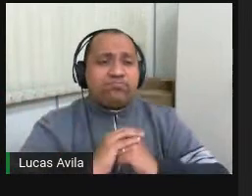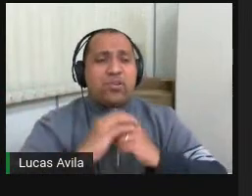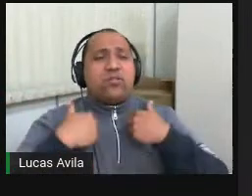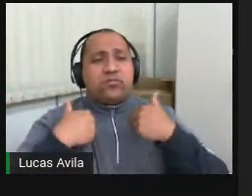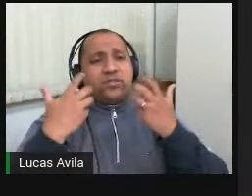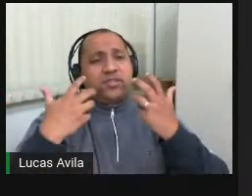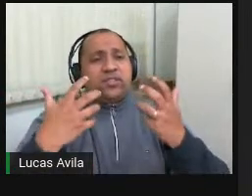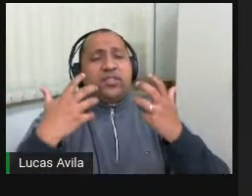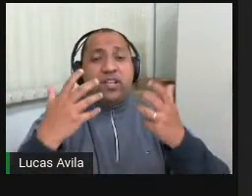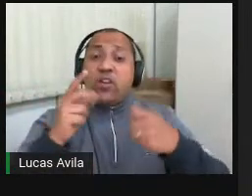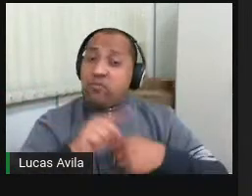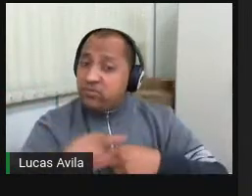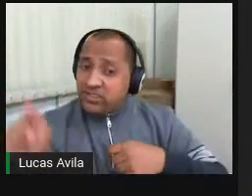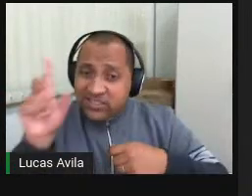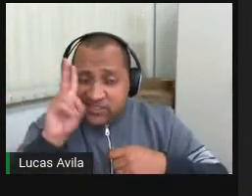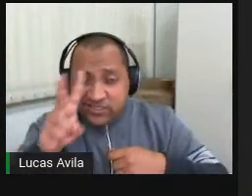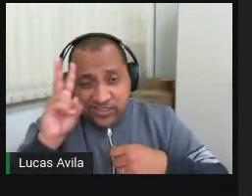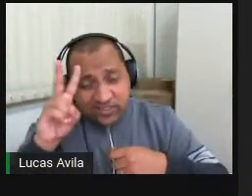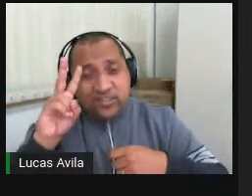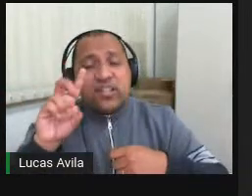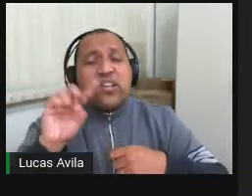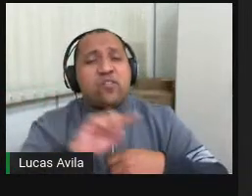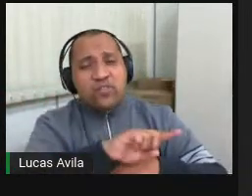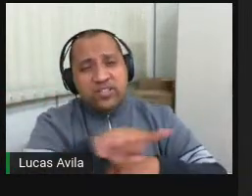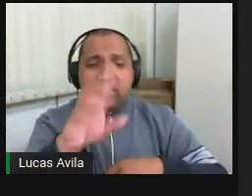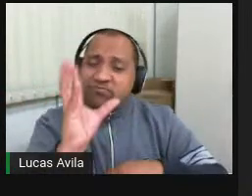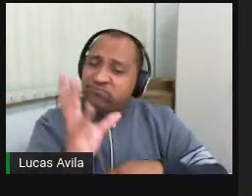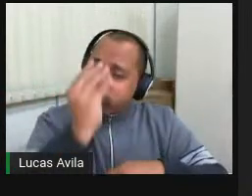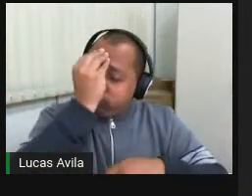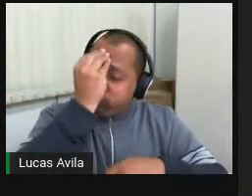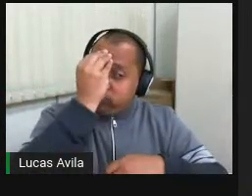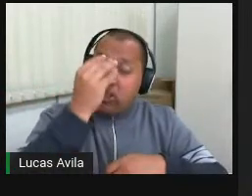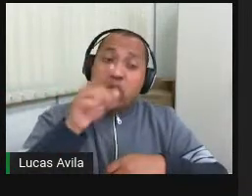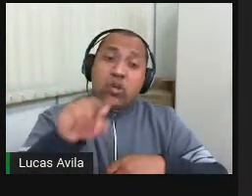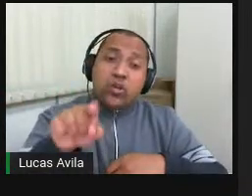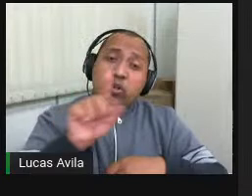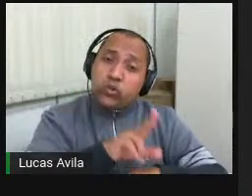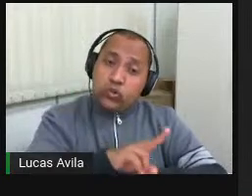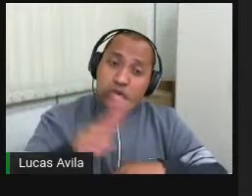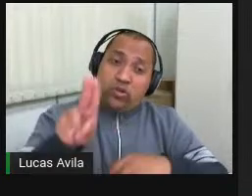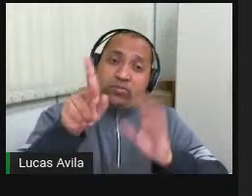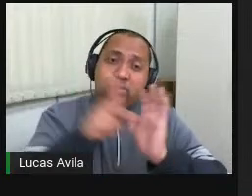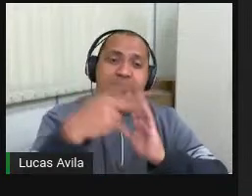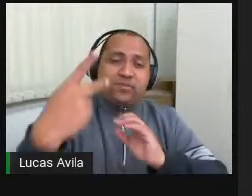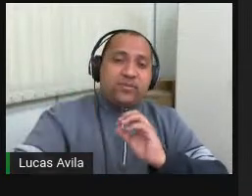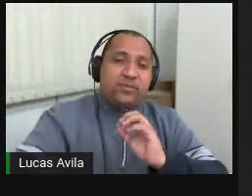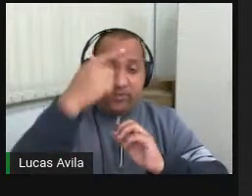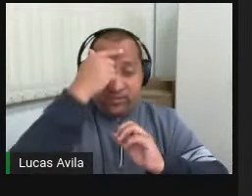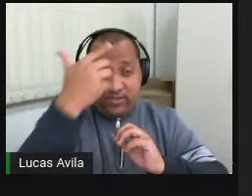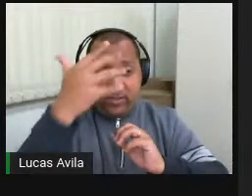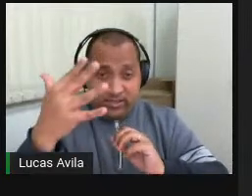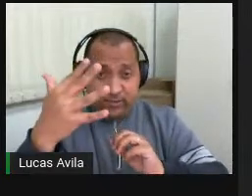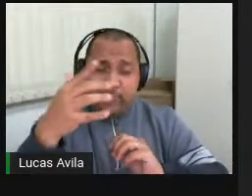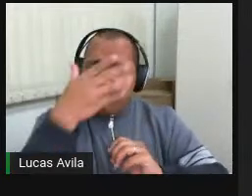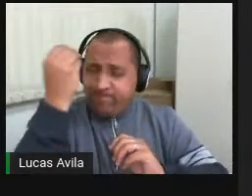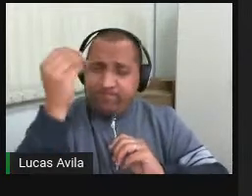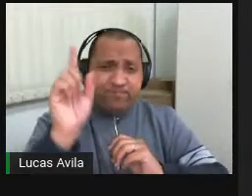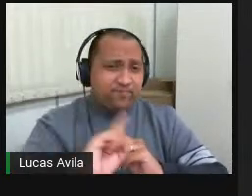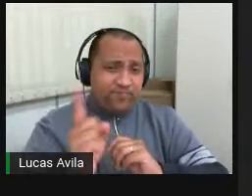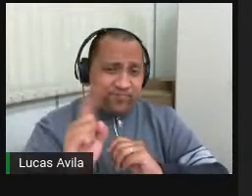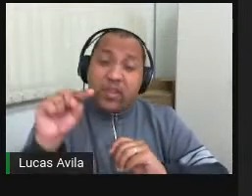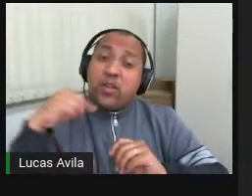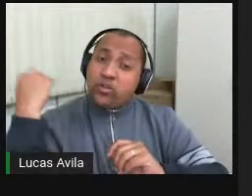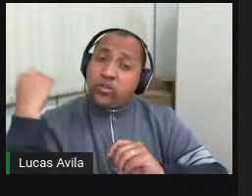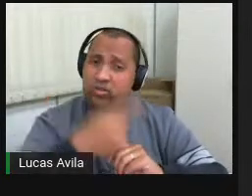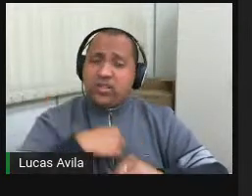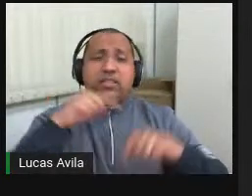vocês lembrassem, levassem consigo, levem o nosso nome, não esqueçam que nós sempre estaremos aqui.